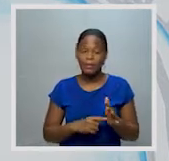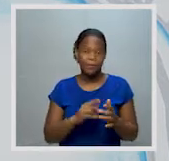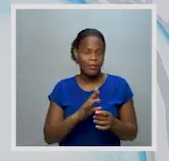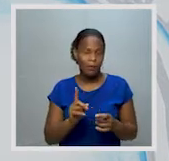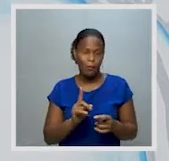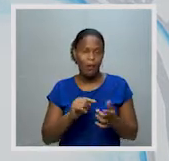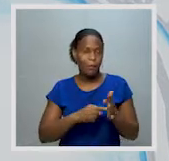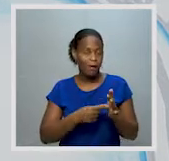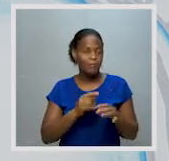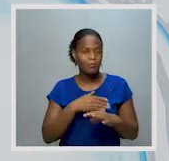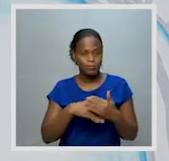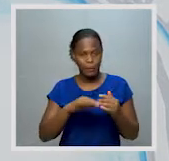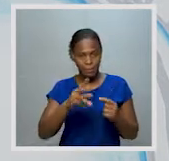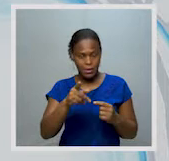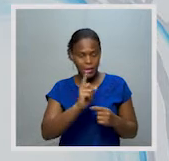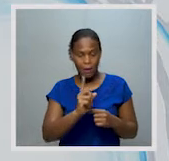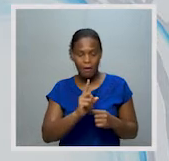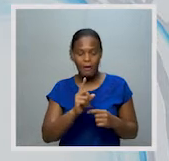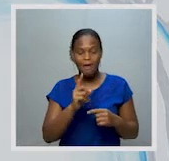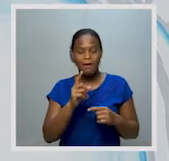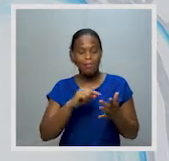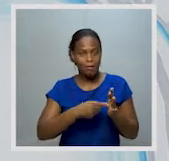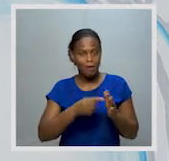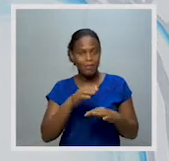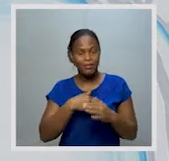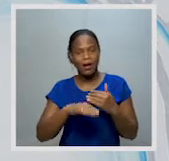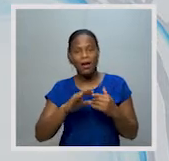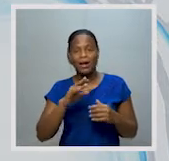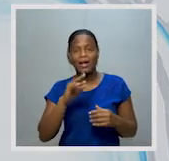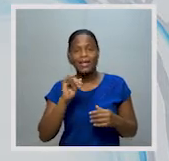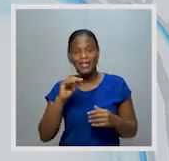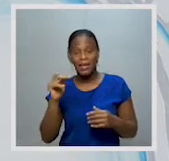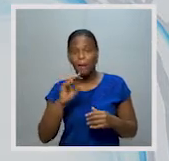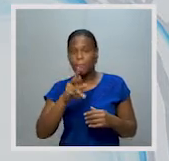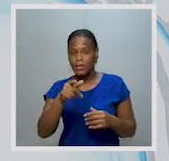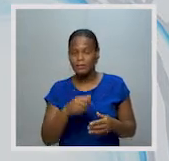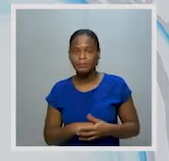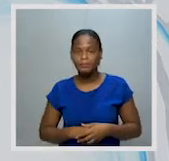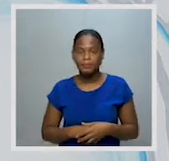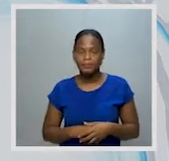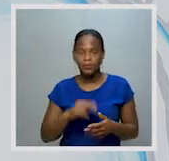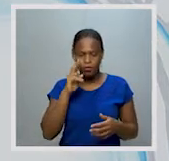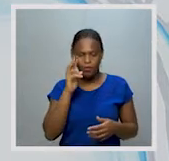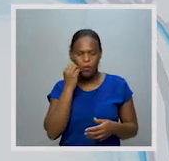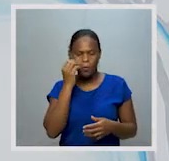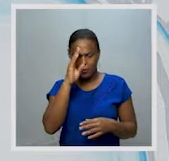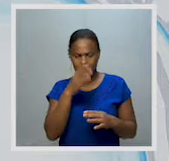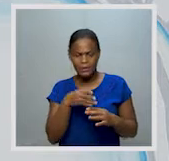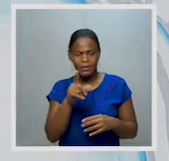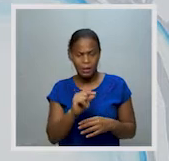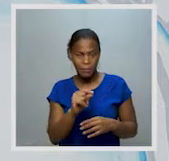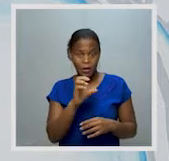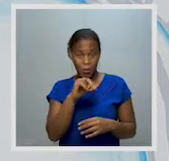prova realizar-se-á amanhã, ficou a prova realizar-se-ia amanhã. Então já viu como é que o condicional